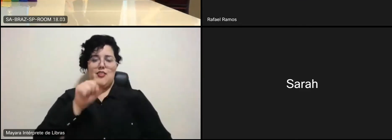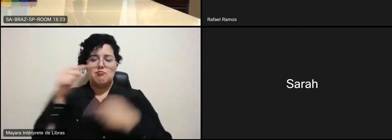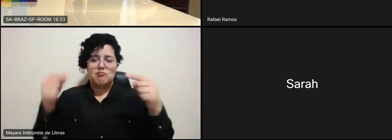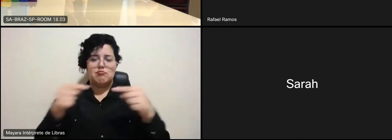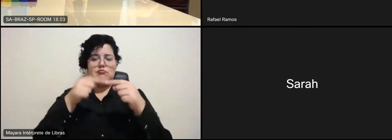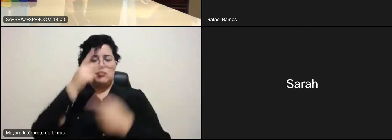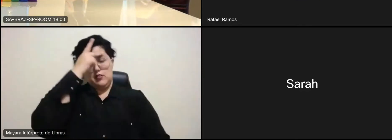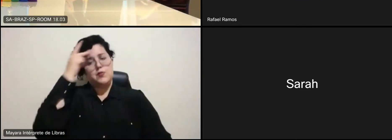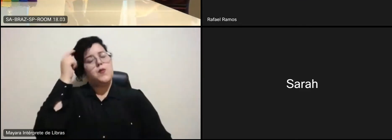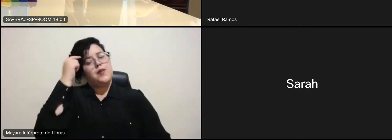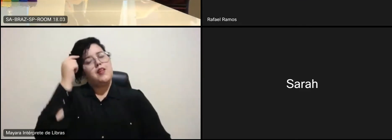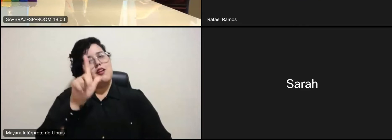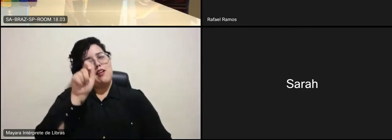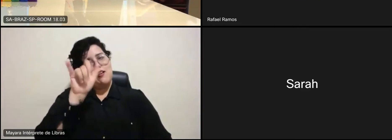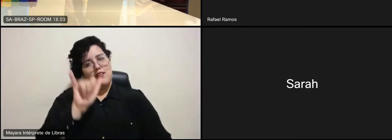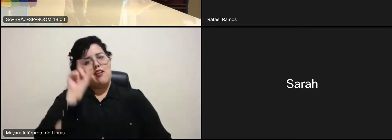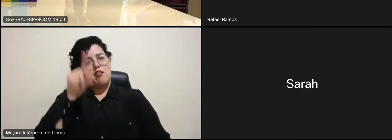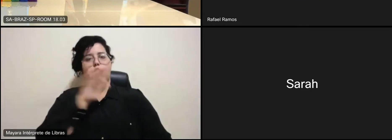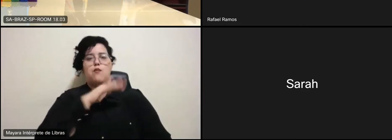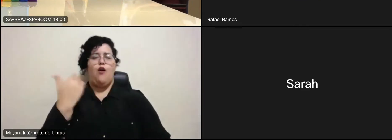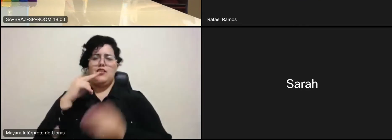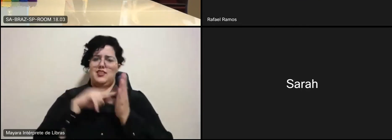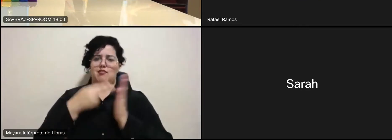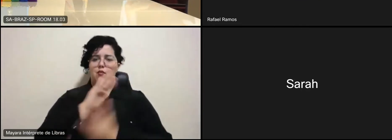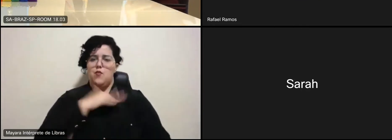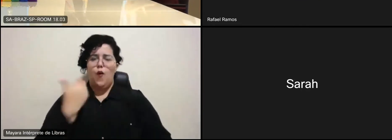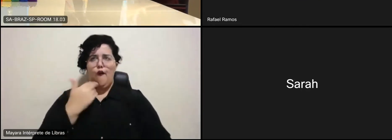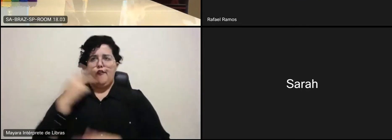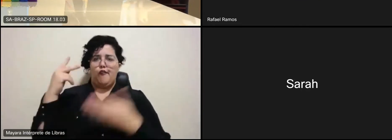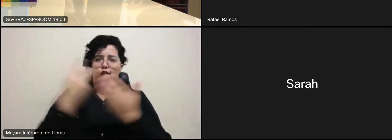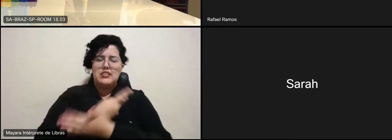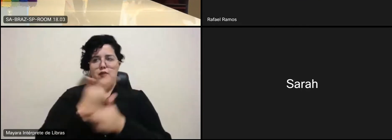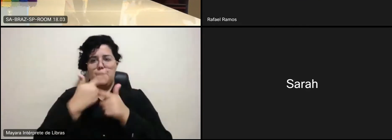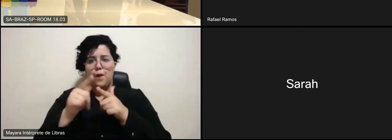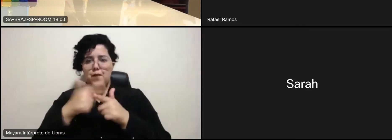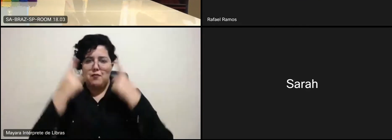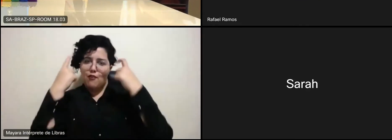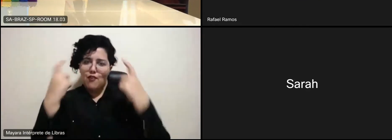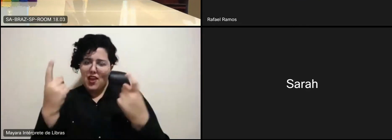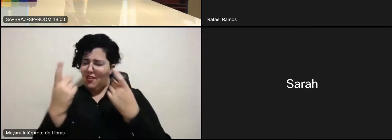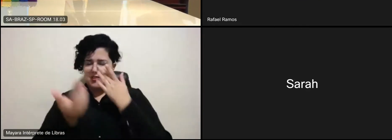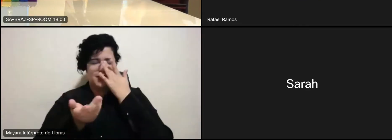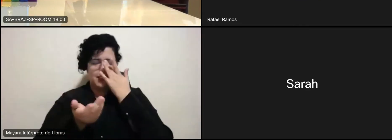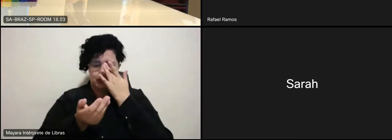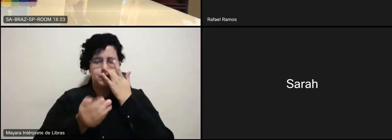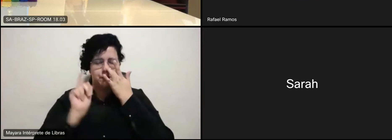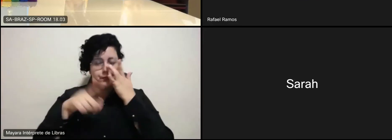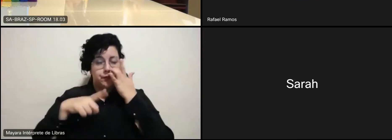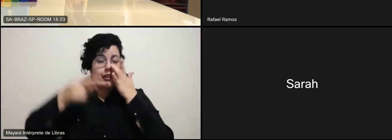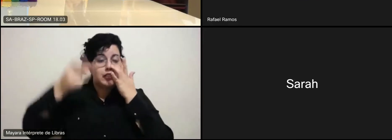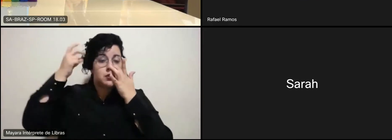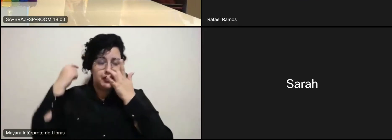com morte, Tragédia. com tragédia. Então, assim, oi? Como assim?